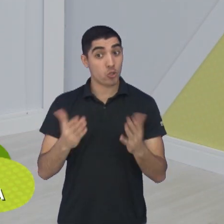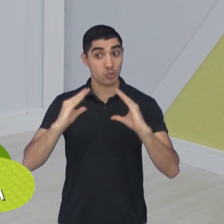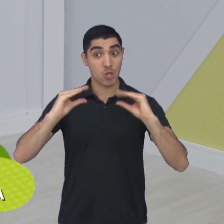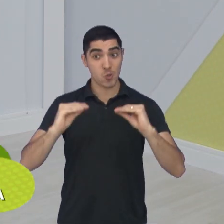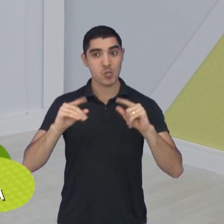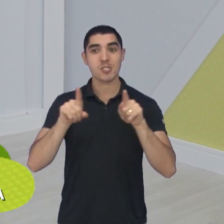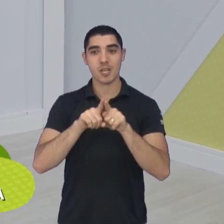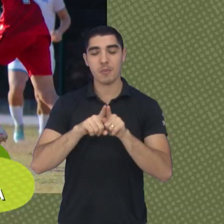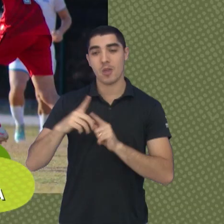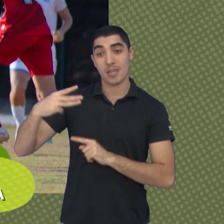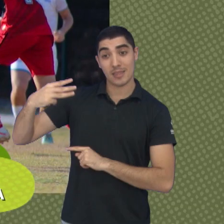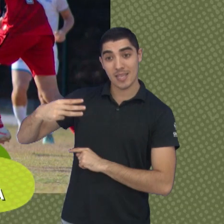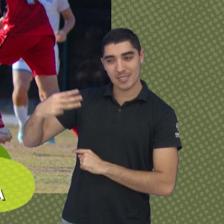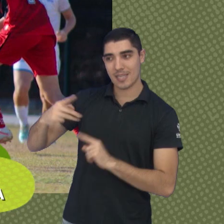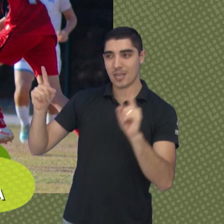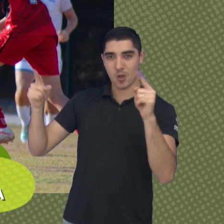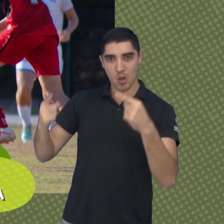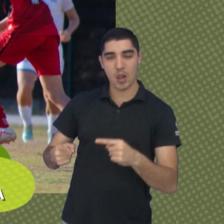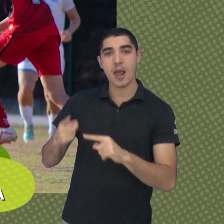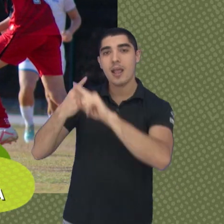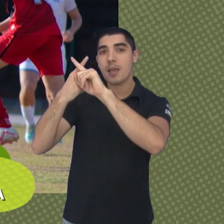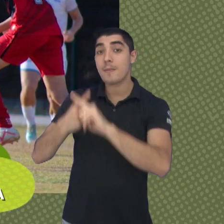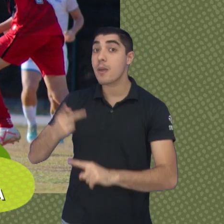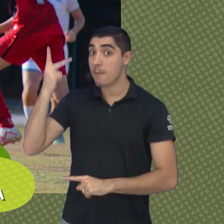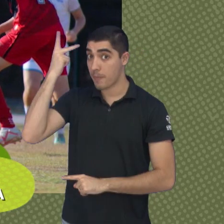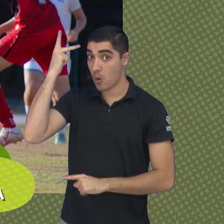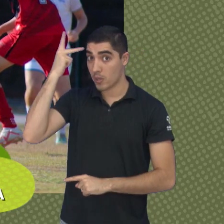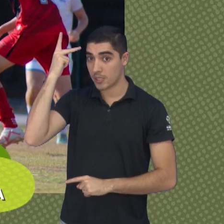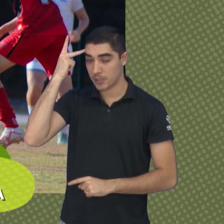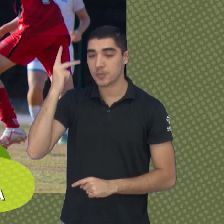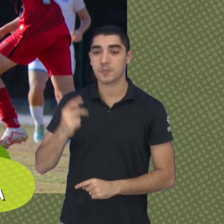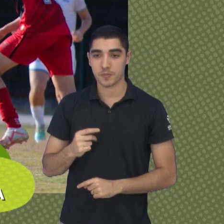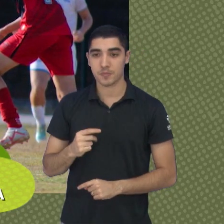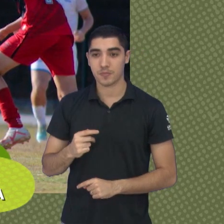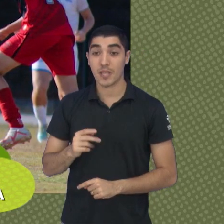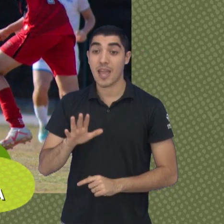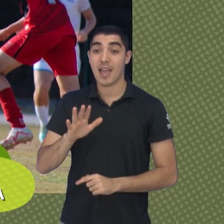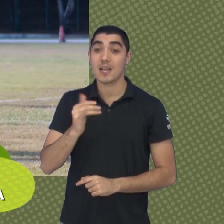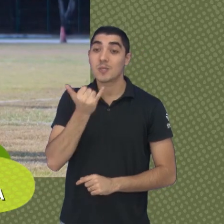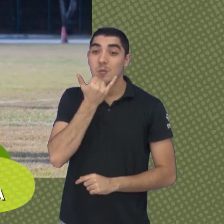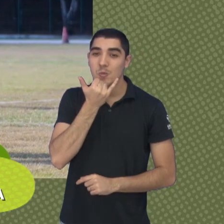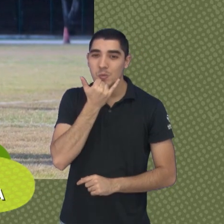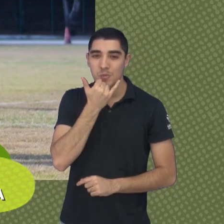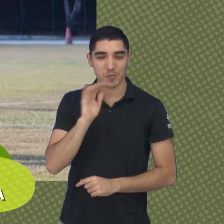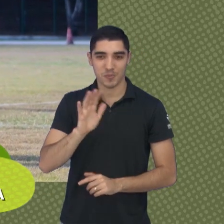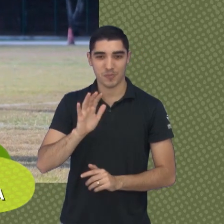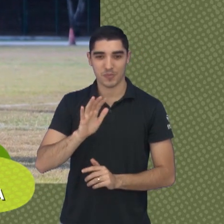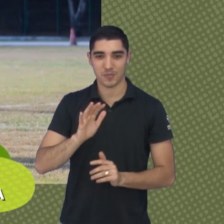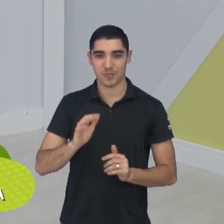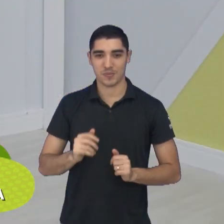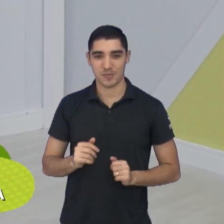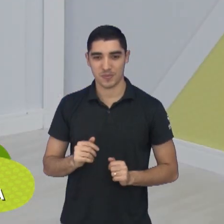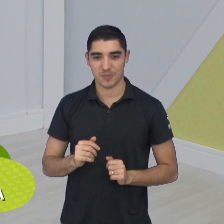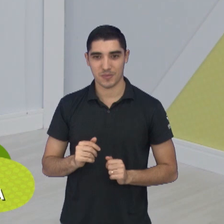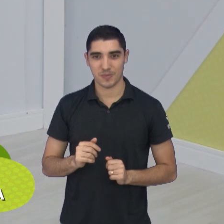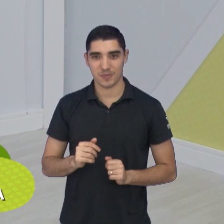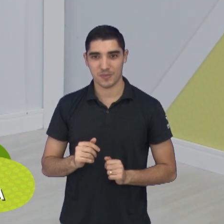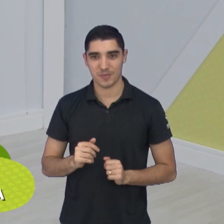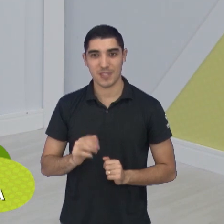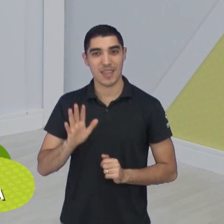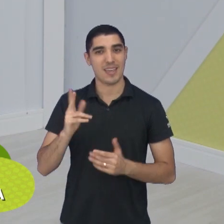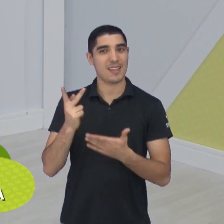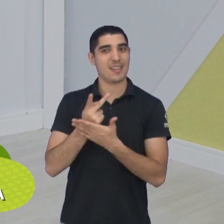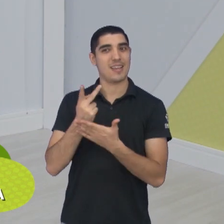pela 3ª rodada do Campeonato Paulista. O time vai até... desculpa, não é o futsal feminino, é o futebol. As imagens estão erradas